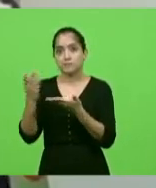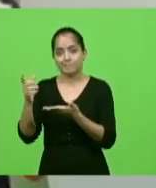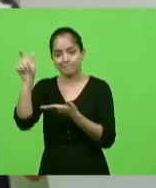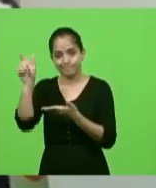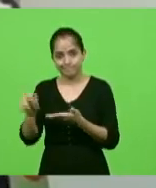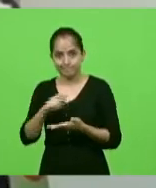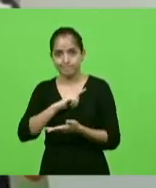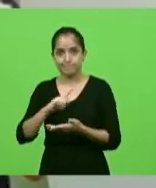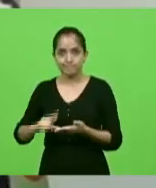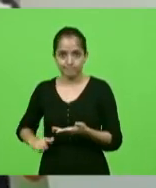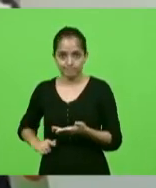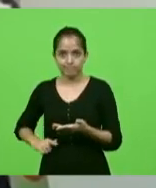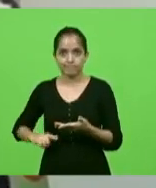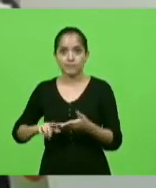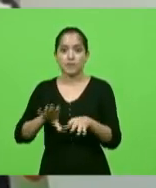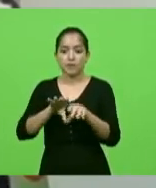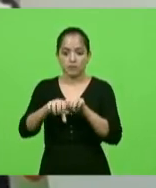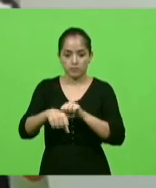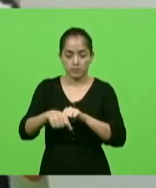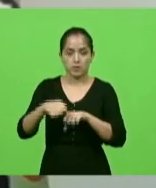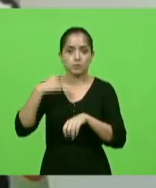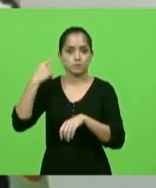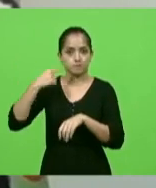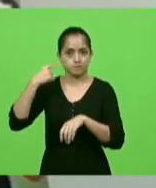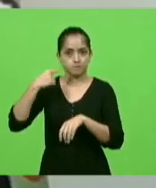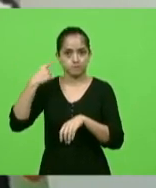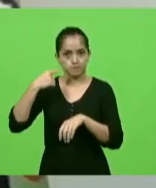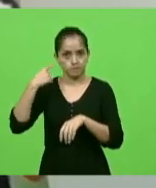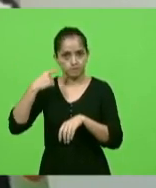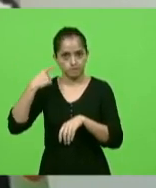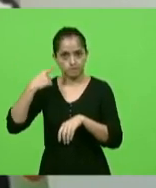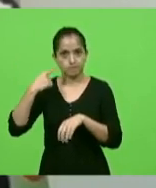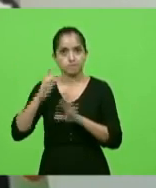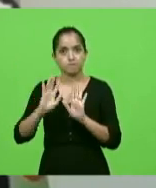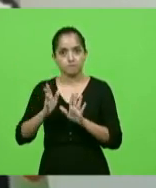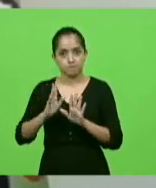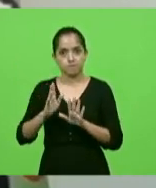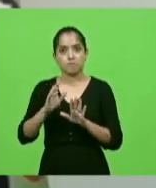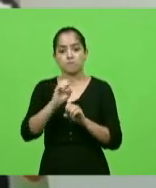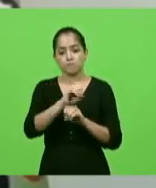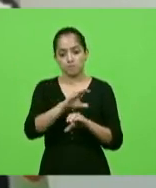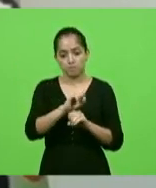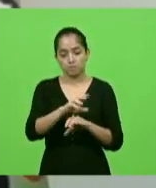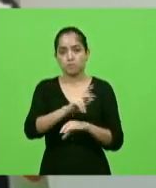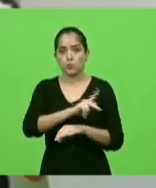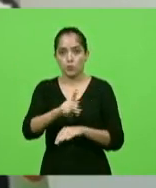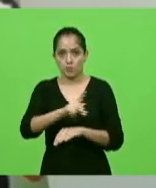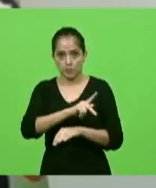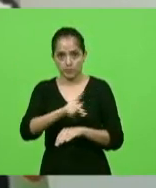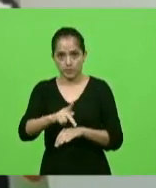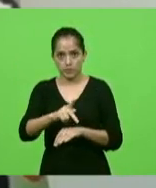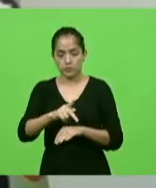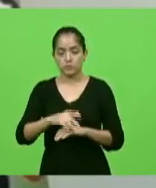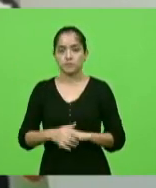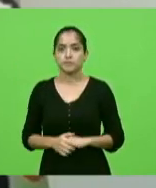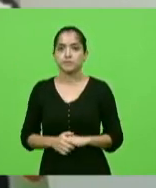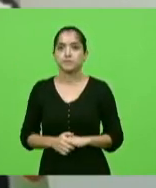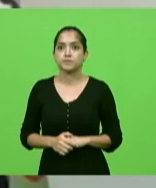o senhor Governador que é graduado em Direito mestre em Direito funcional e já professor de direito administrativo constitucional